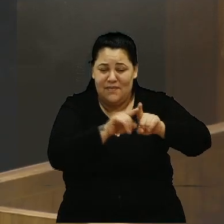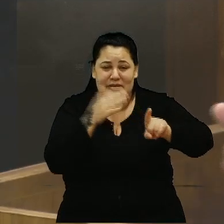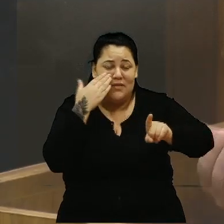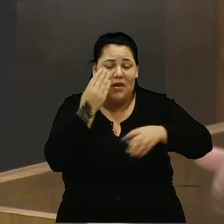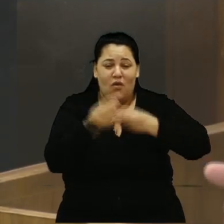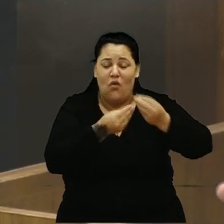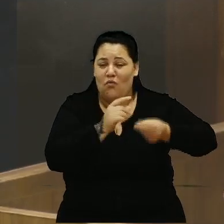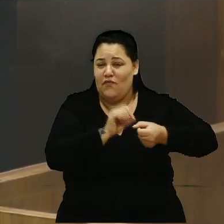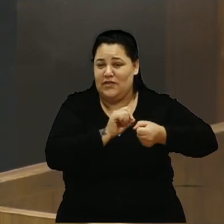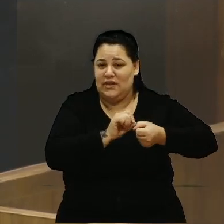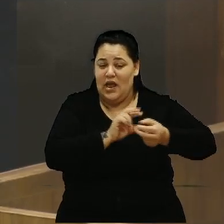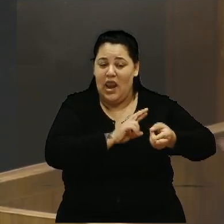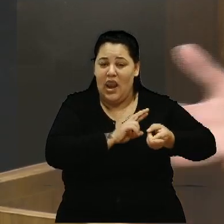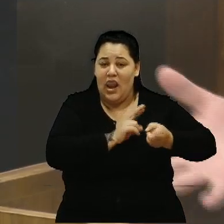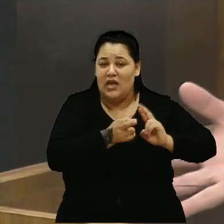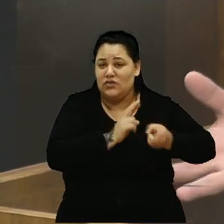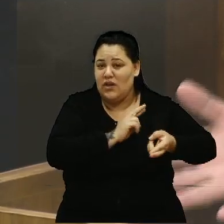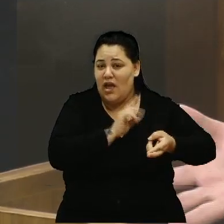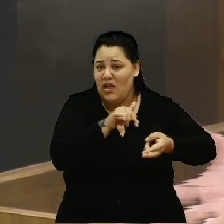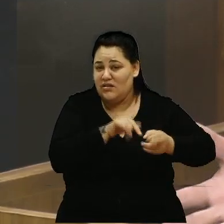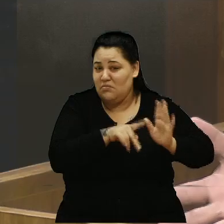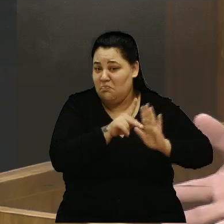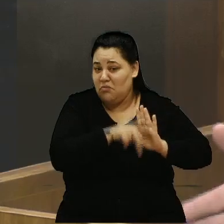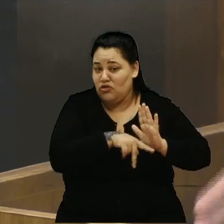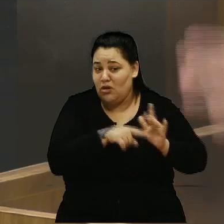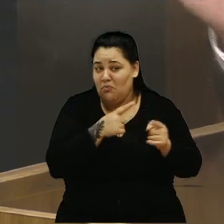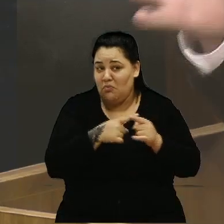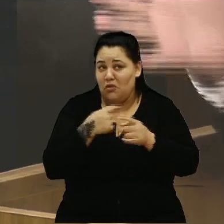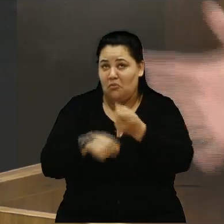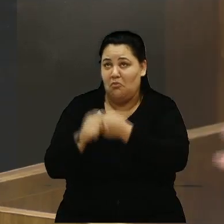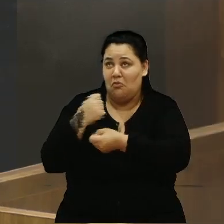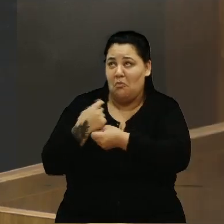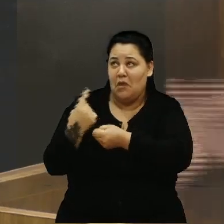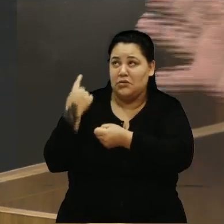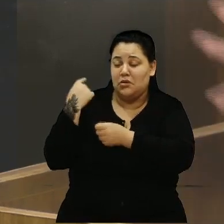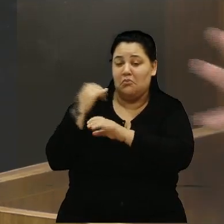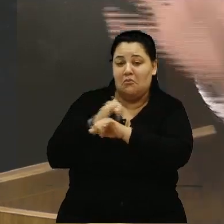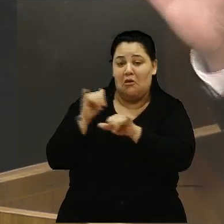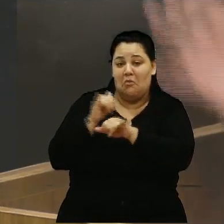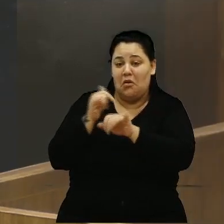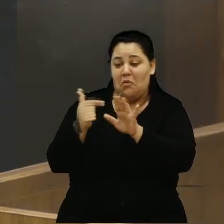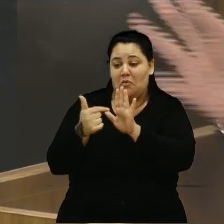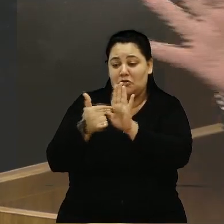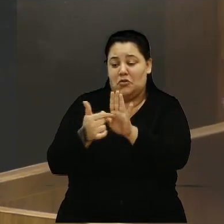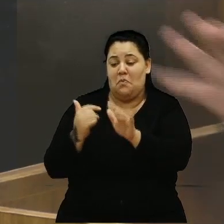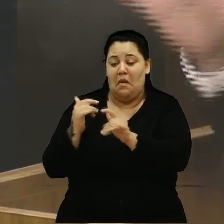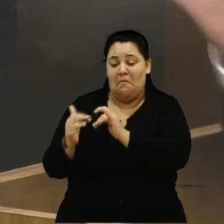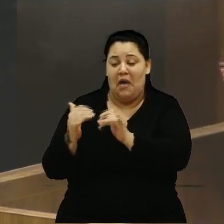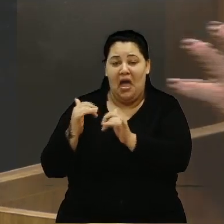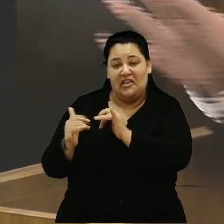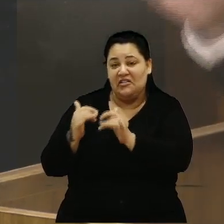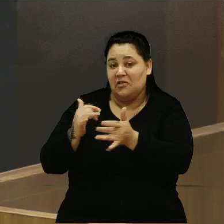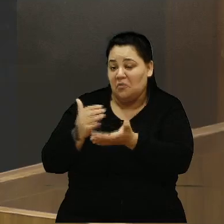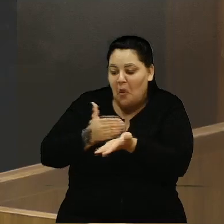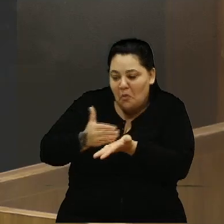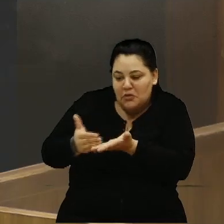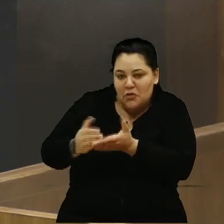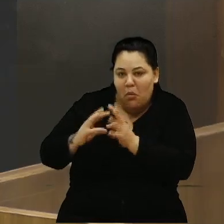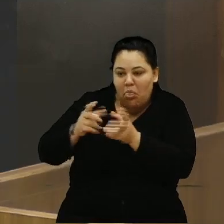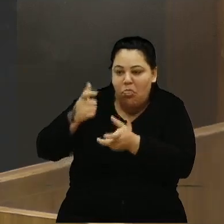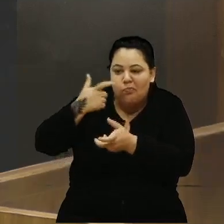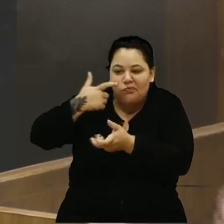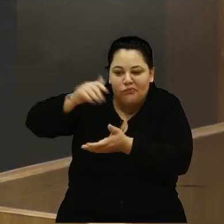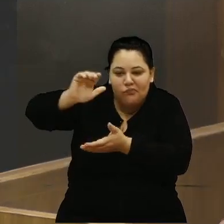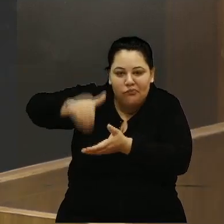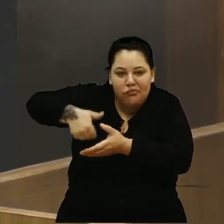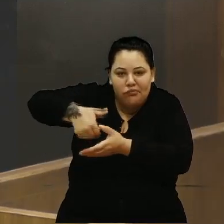nas questões desse projeto, porque, afinal de contas, o ano passado, na campanha, apareceu lá uma máquina começando o trabalho lá, fazer